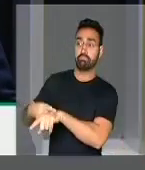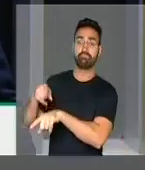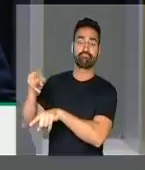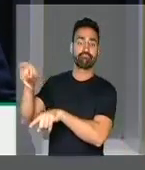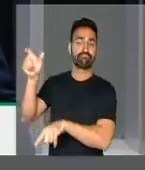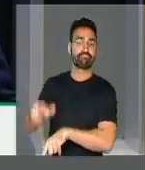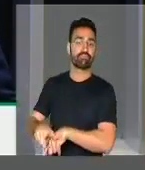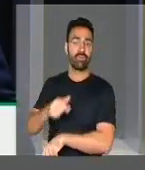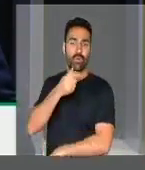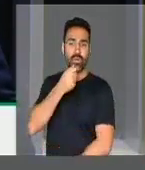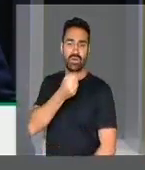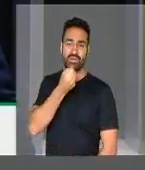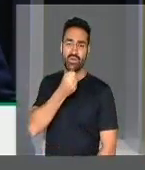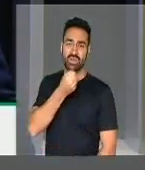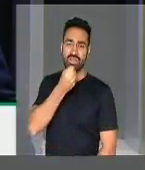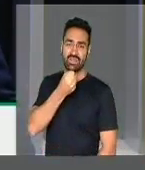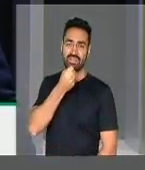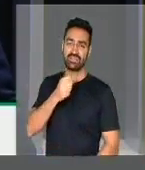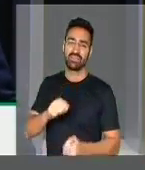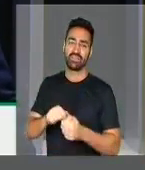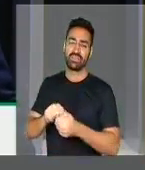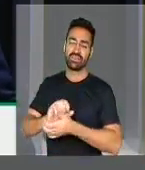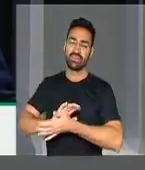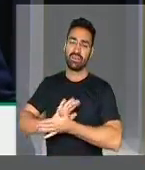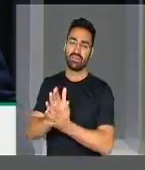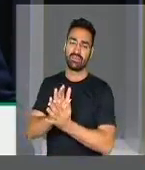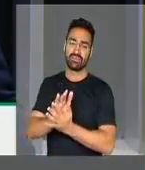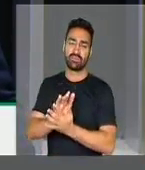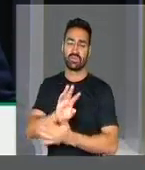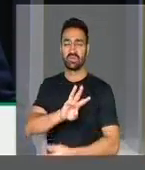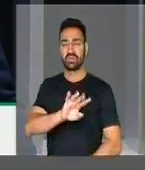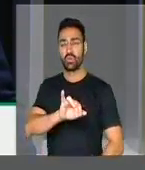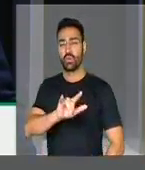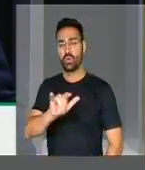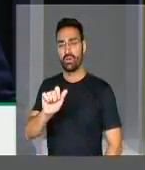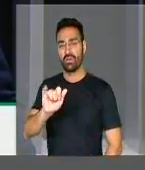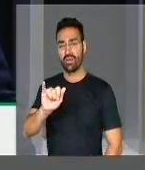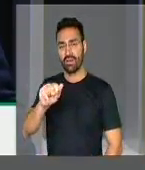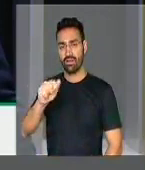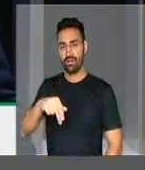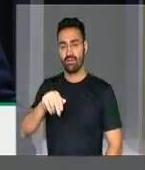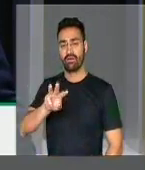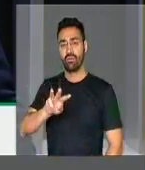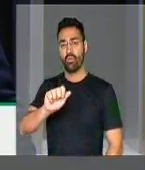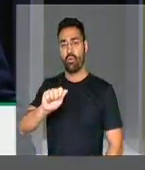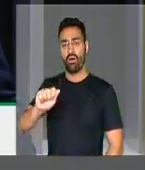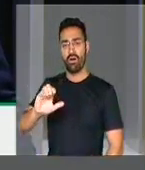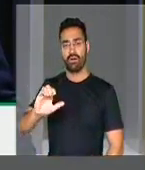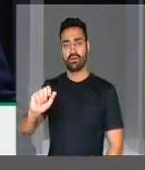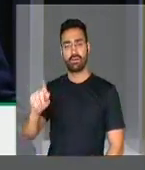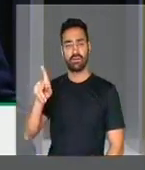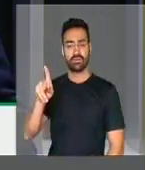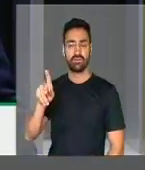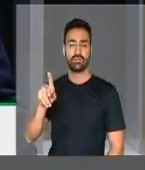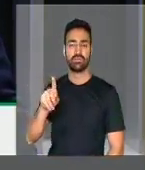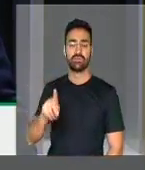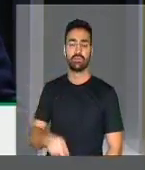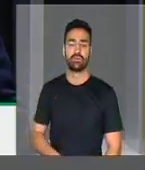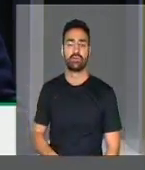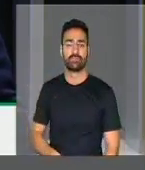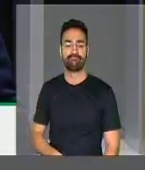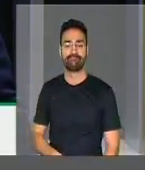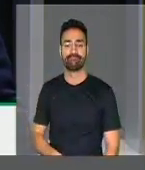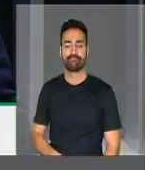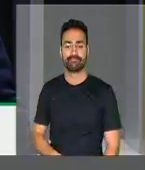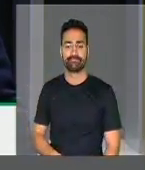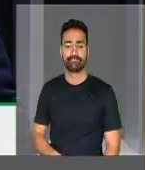racismo do jornalista willian wack não há nenhuma dúvida do